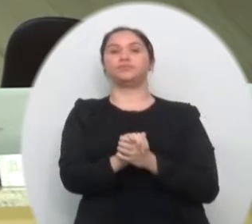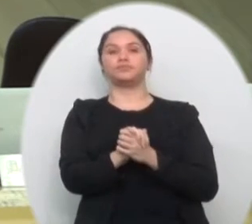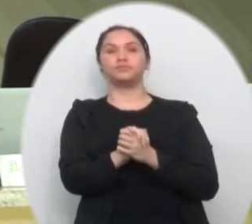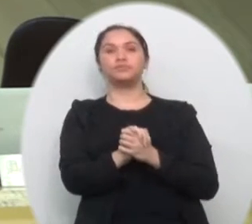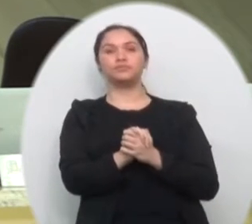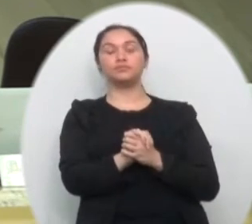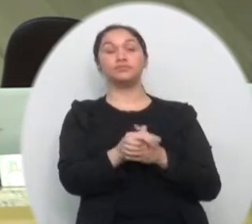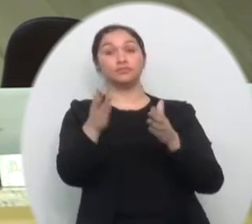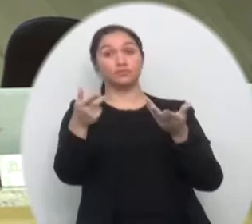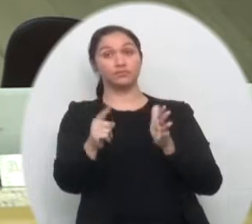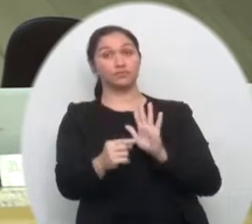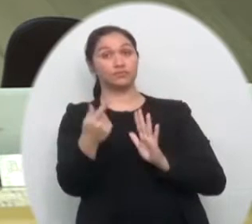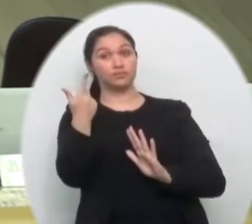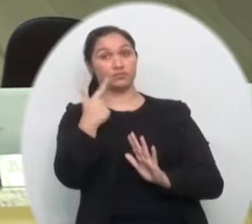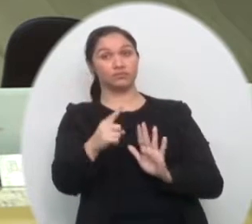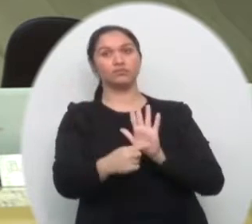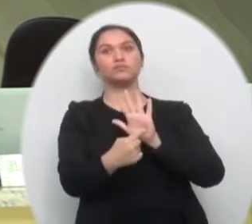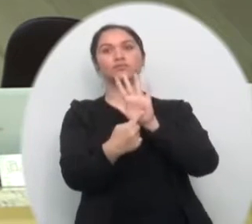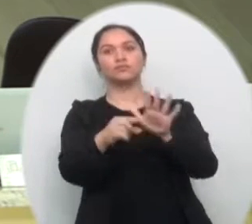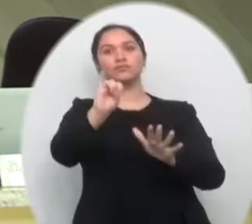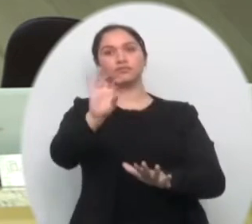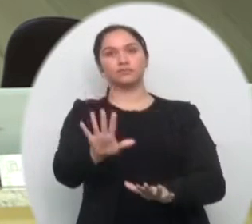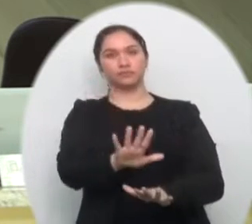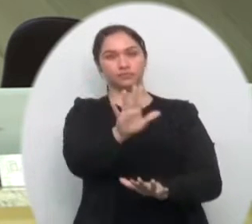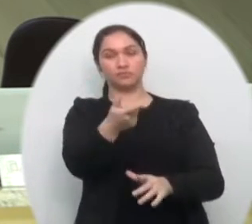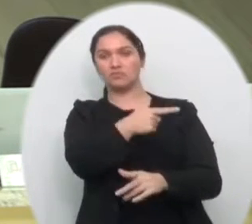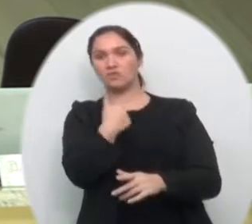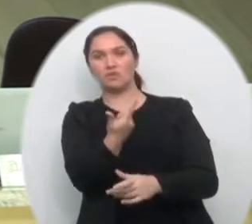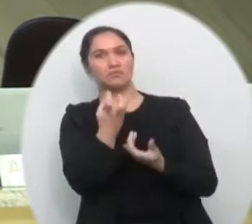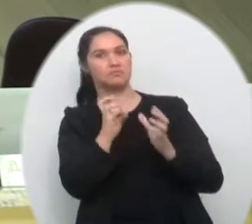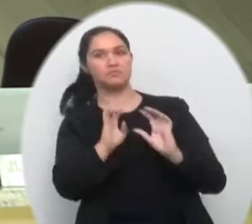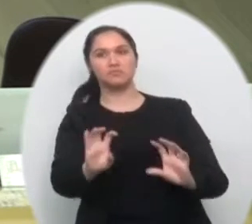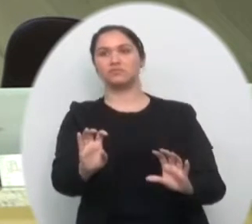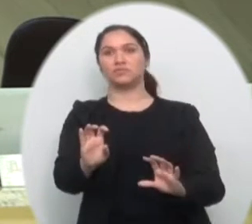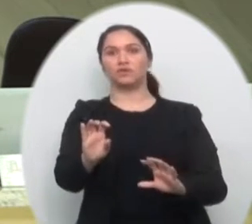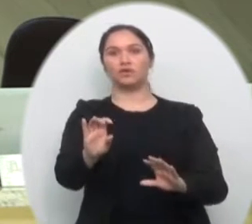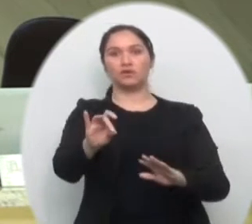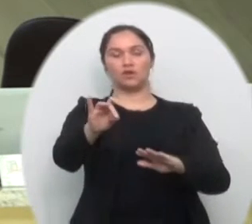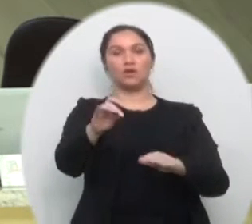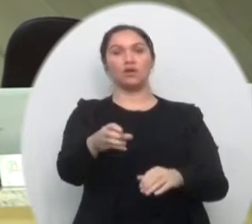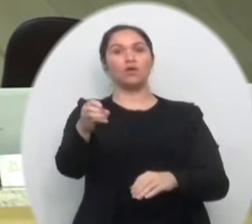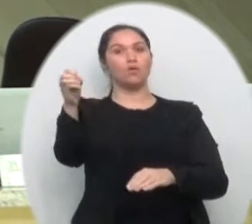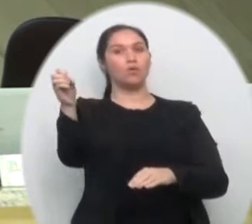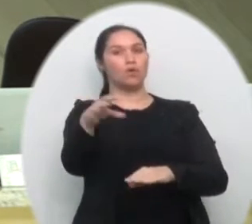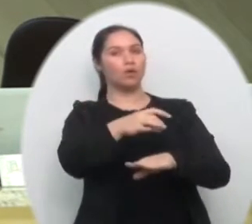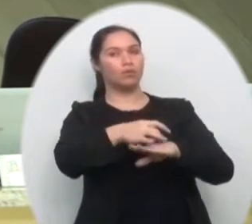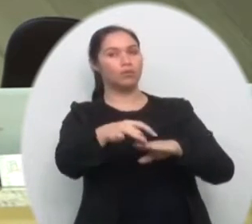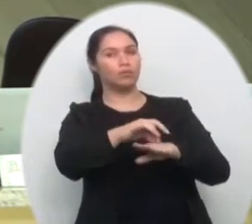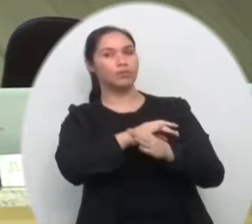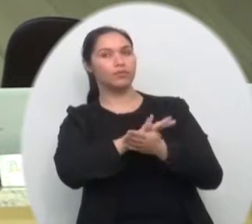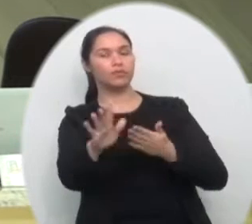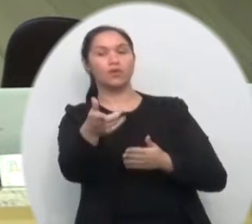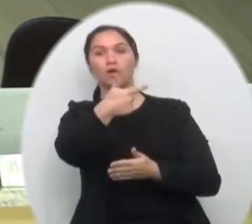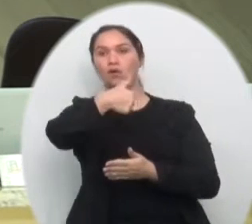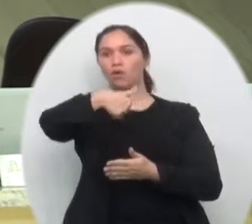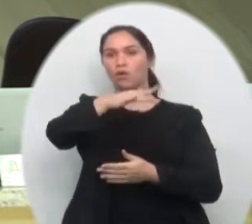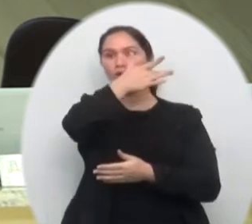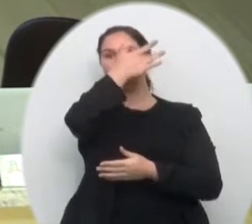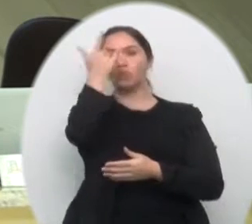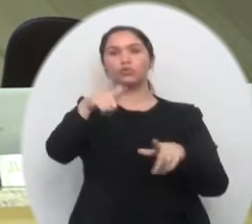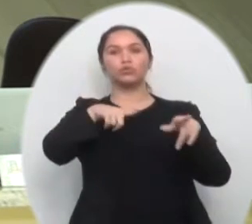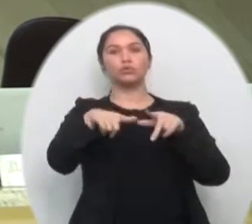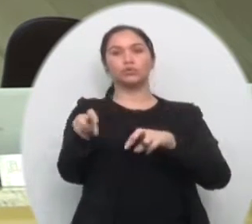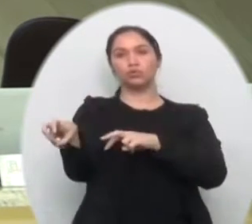correto. A gente não está reivindicando asfalto novo. Nós, trabalhadores rurais, a gente está o que reivindicando?